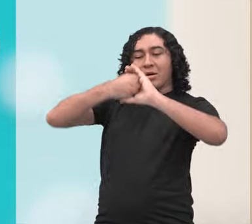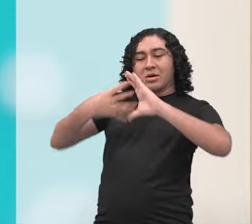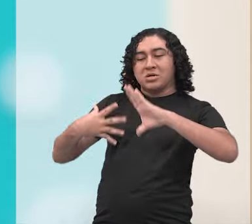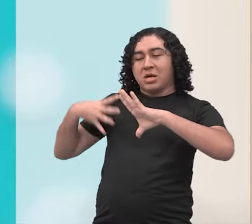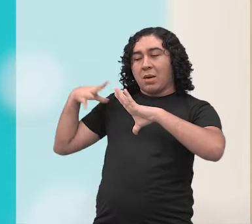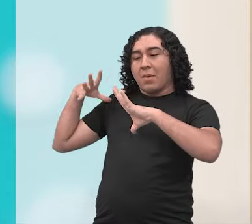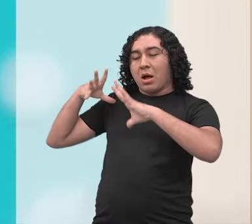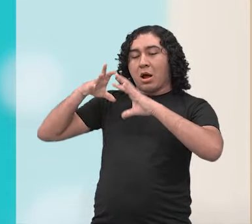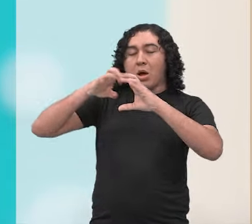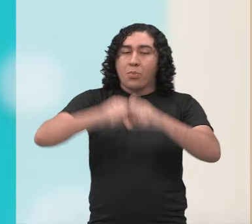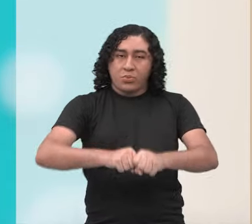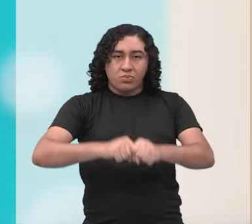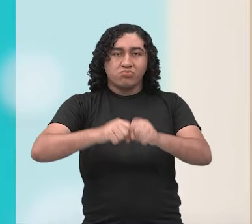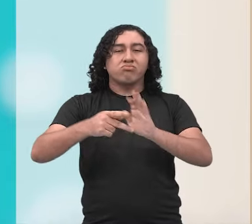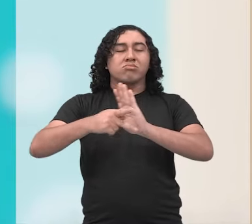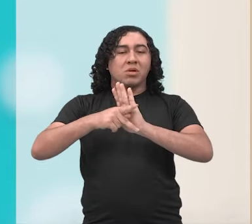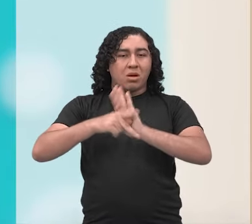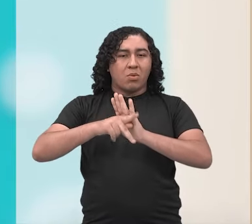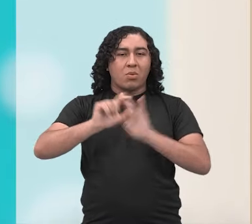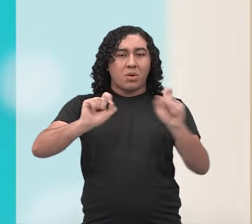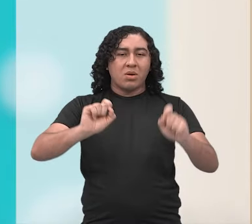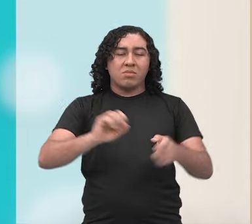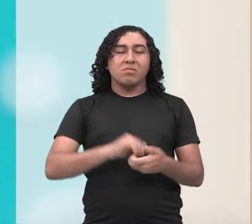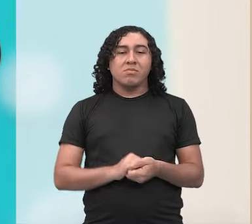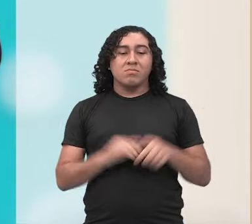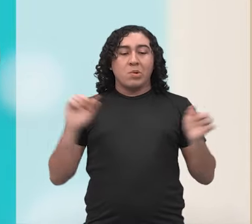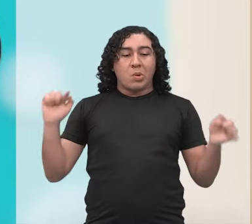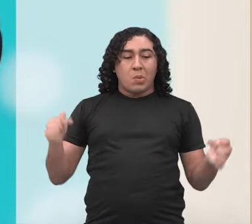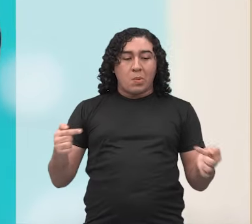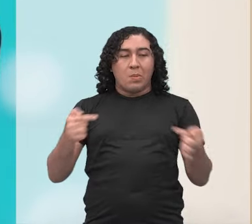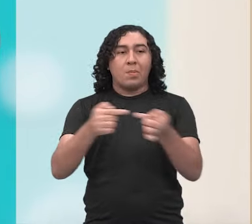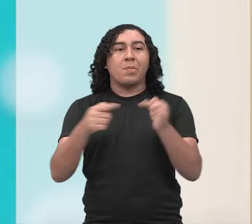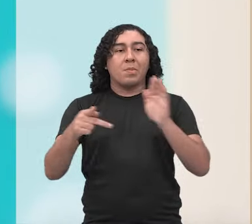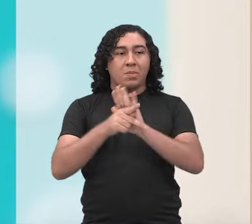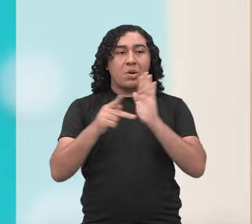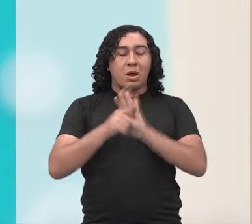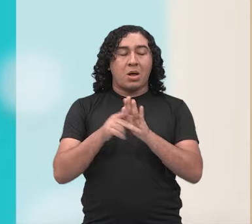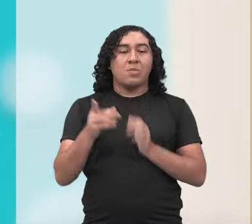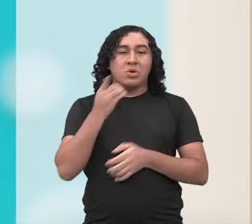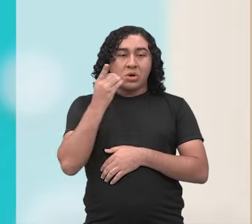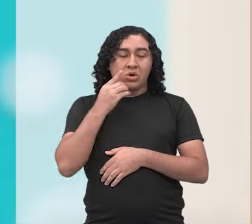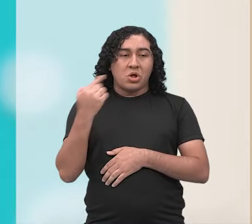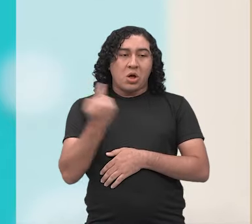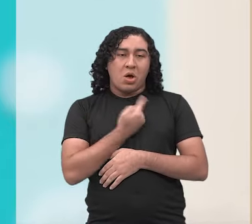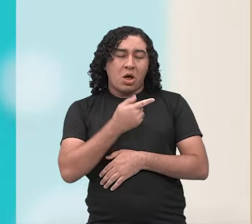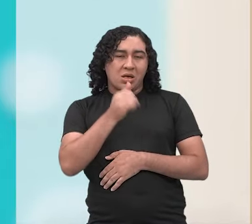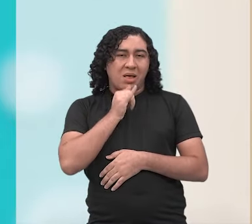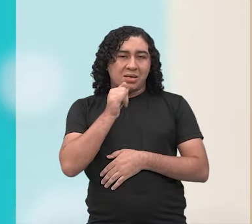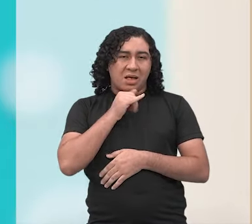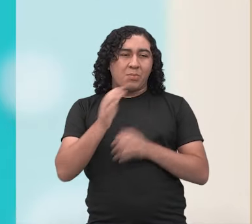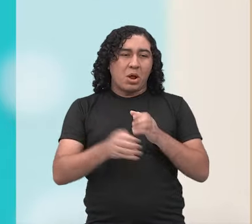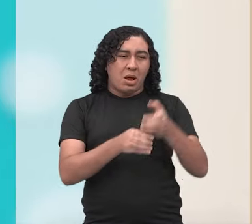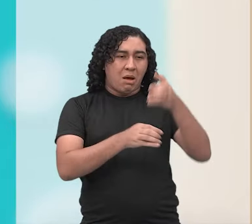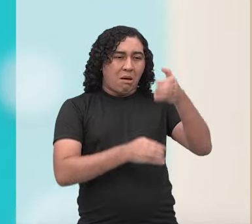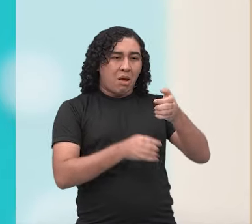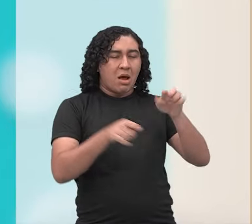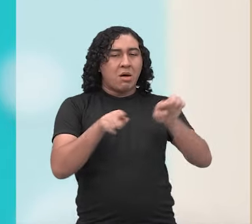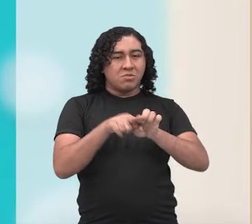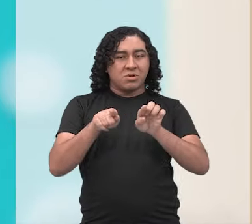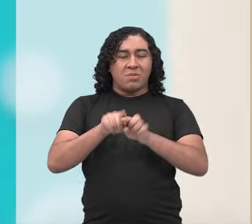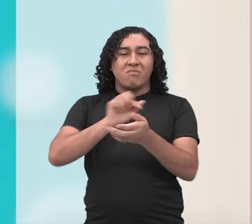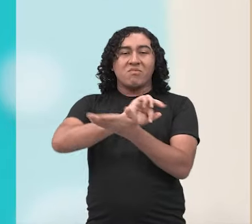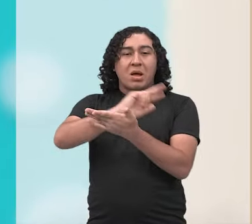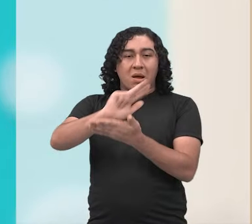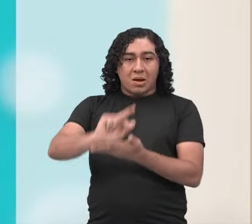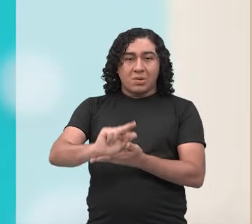material, né, muito peculiar nosso dia a dia, como as garrafas PET, como os plásticos, as